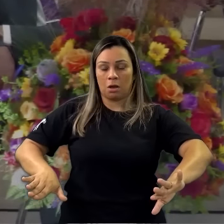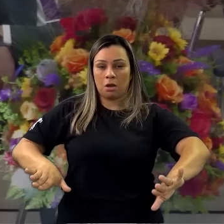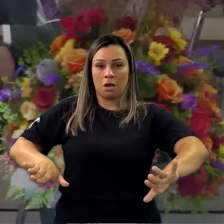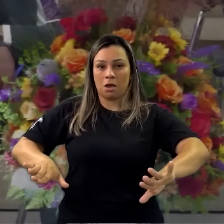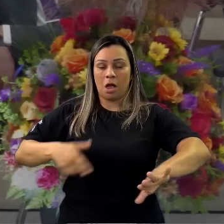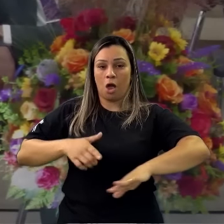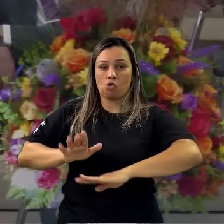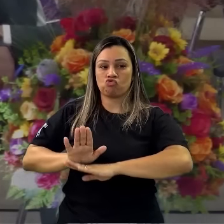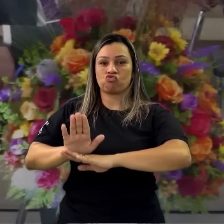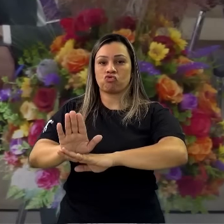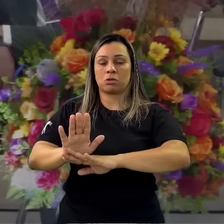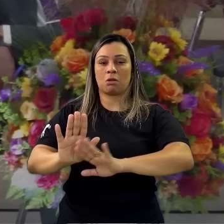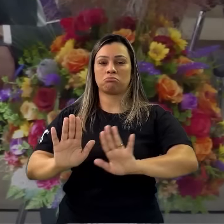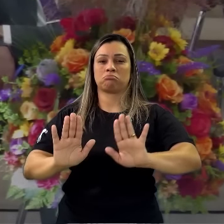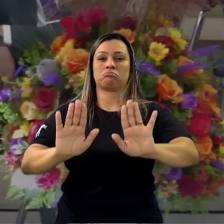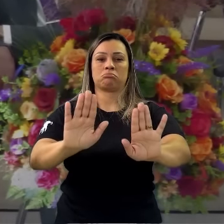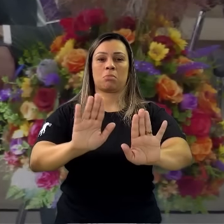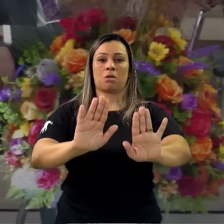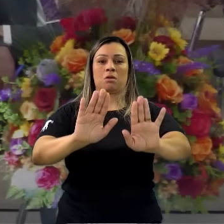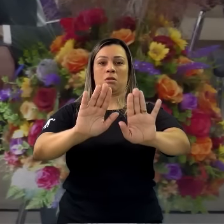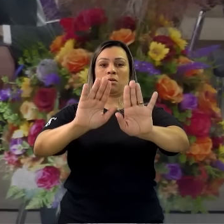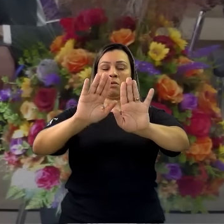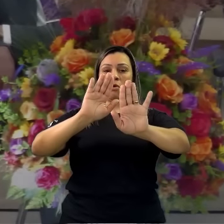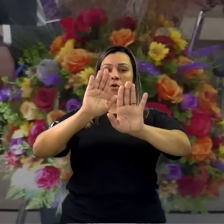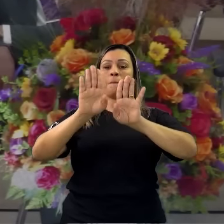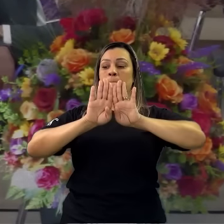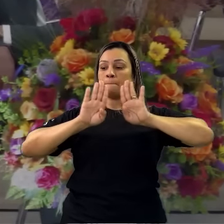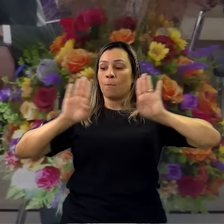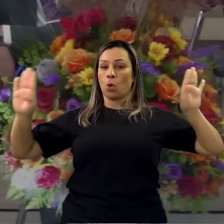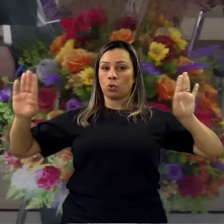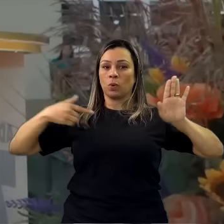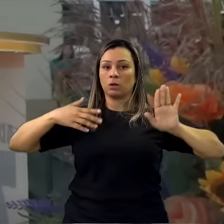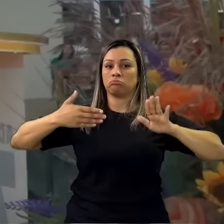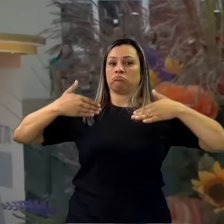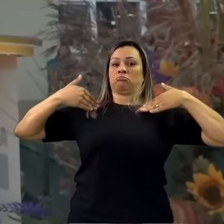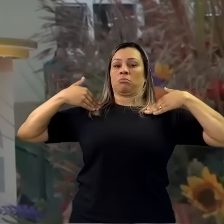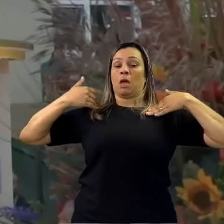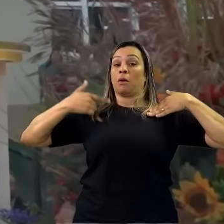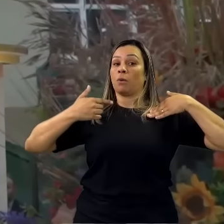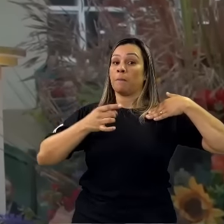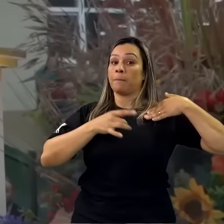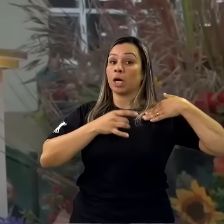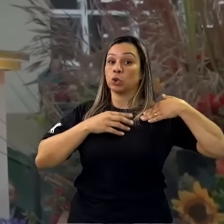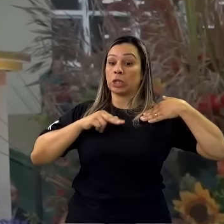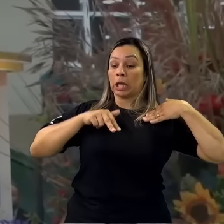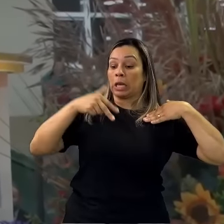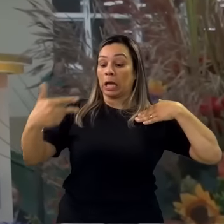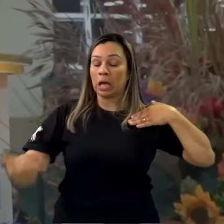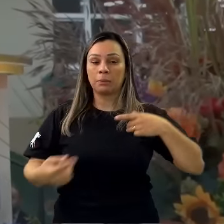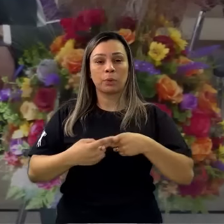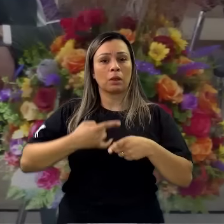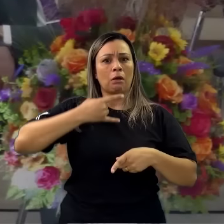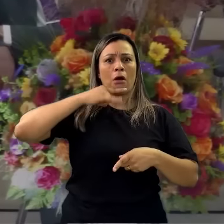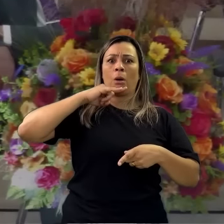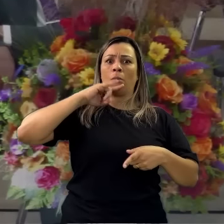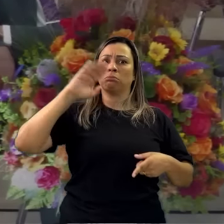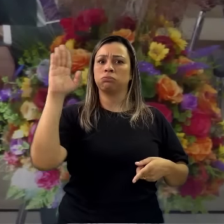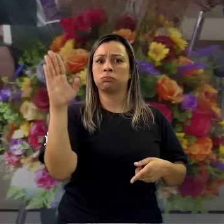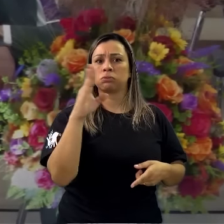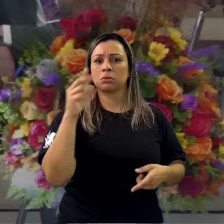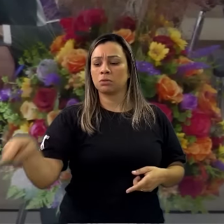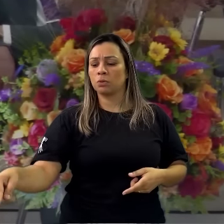cruzei pus ele um pouco para trás inclinado para trás relado no no muro da igreja para não cair de bruço de tão embriagado que estava aí Ele